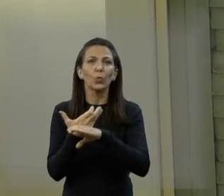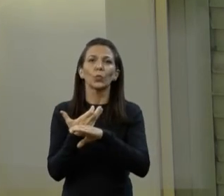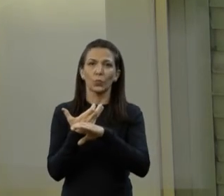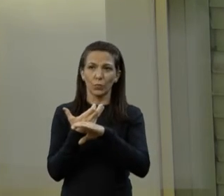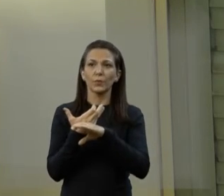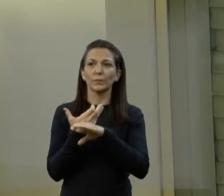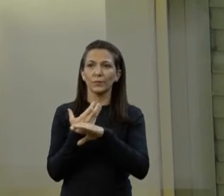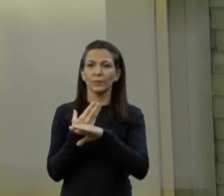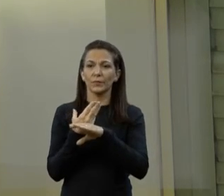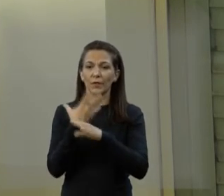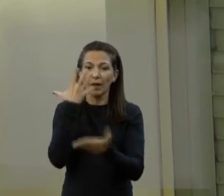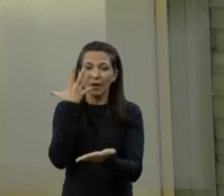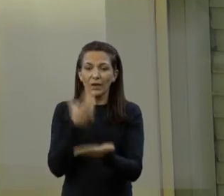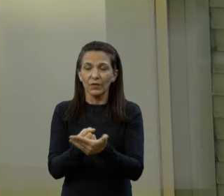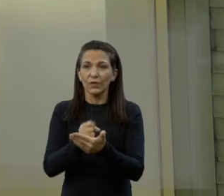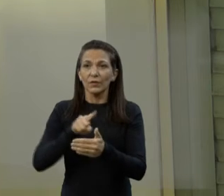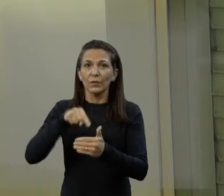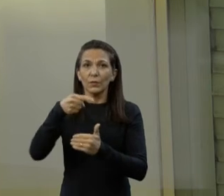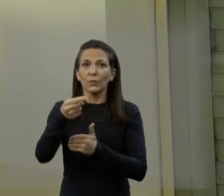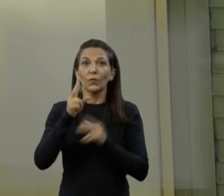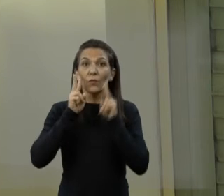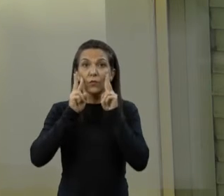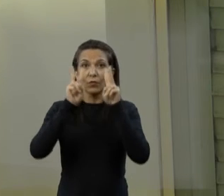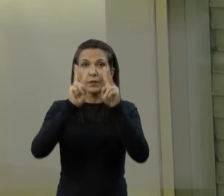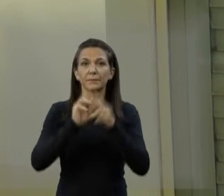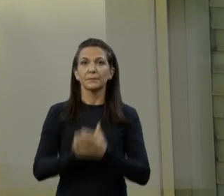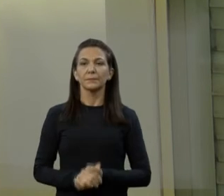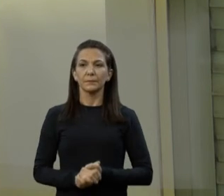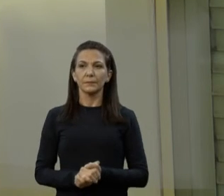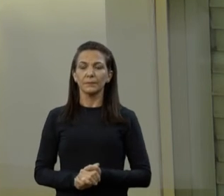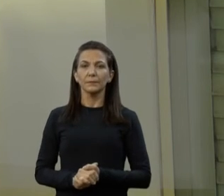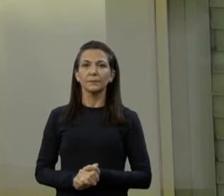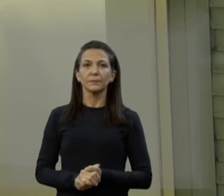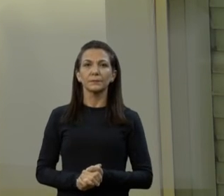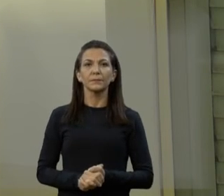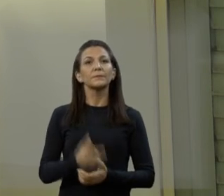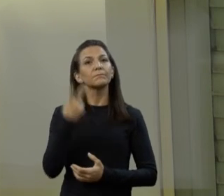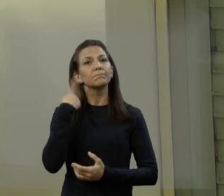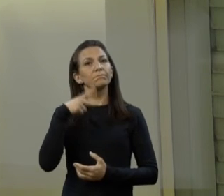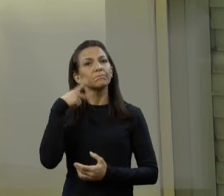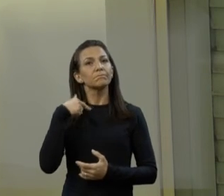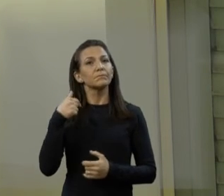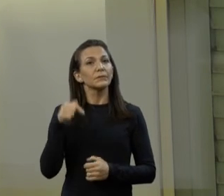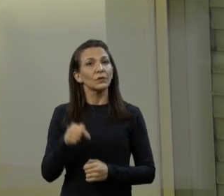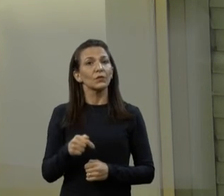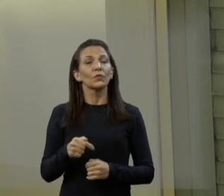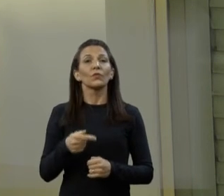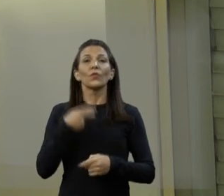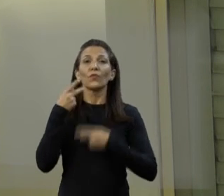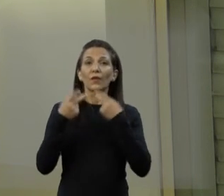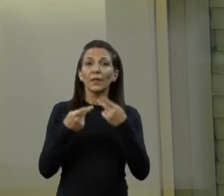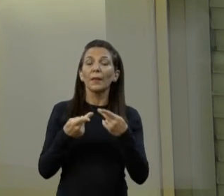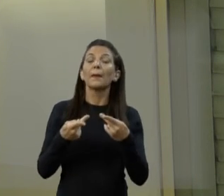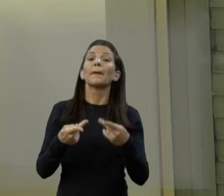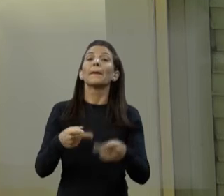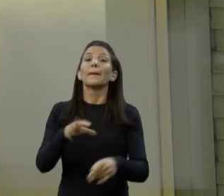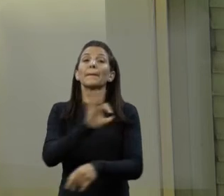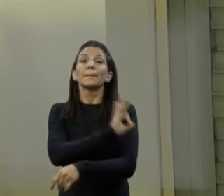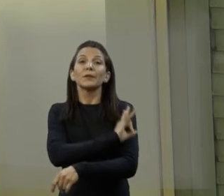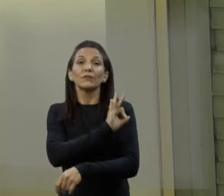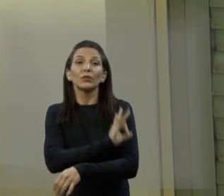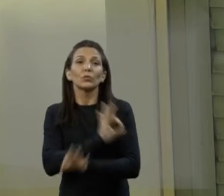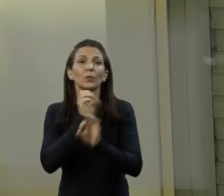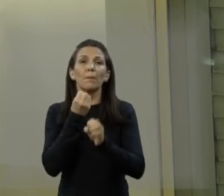ficar gravado será colocada lá para a posteridade nobres colegas e diz quero dessa vez elogiar a prefeitura